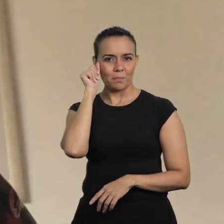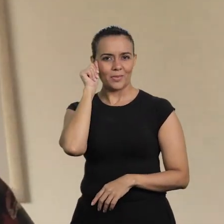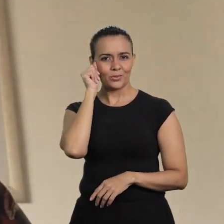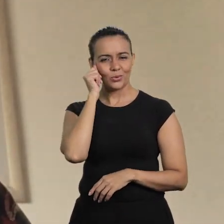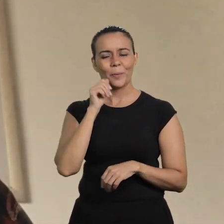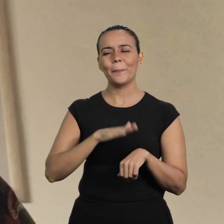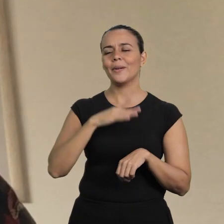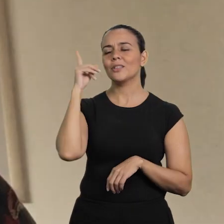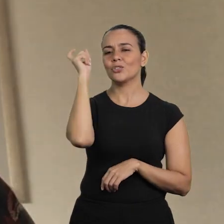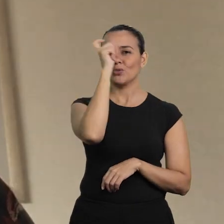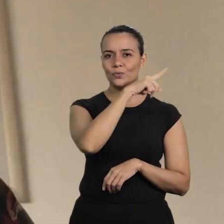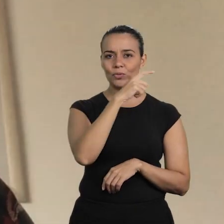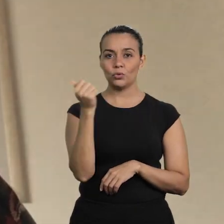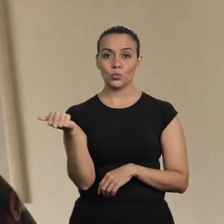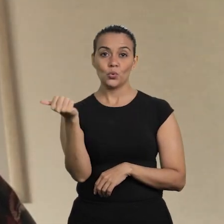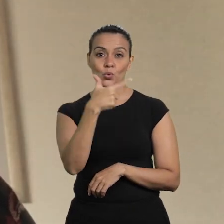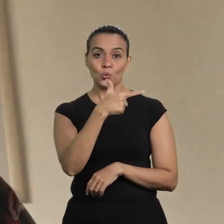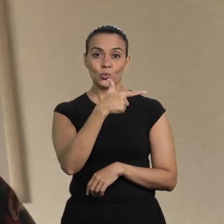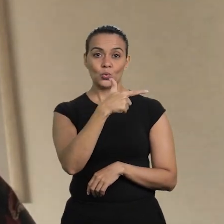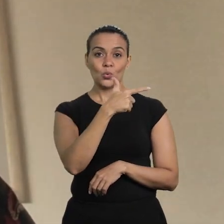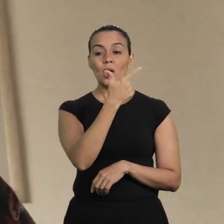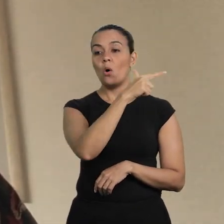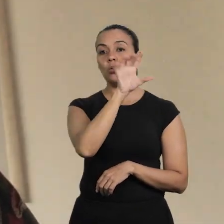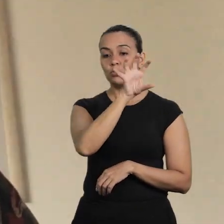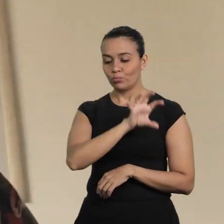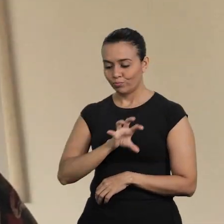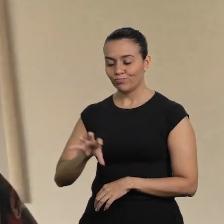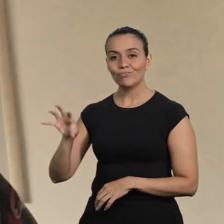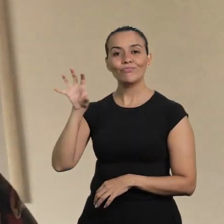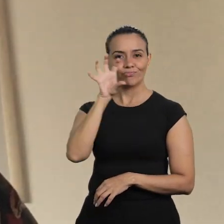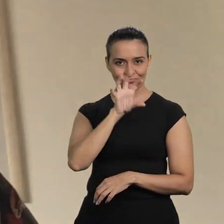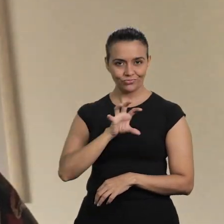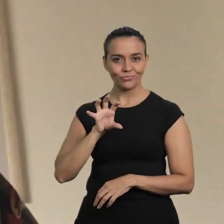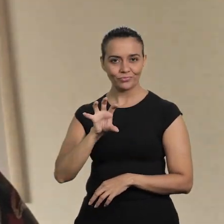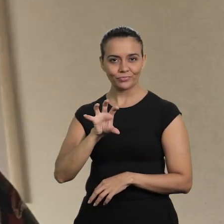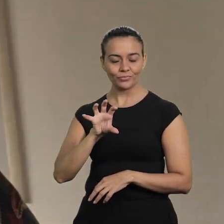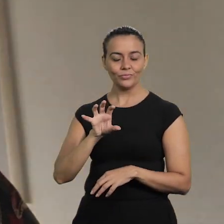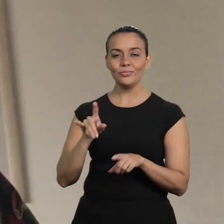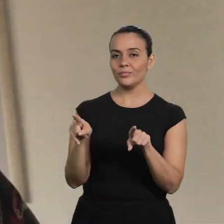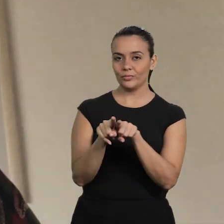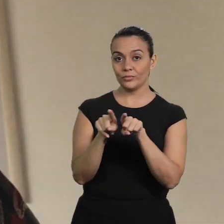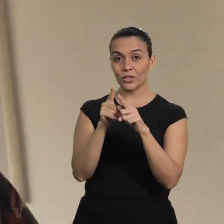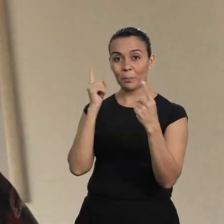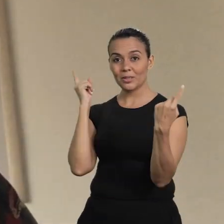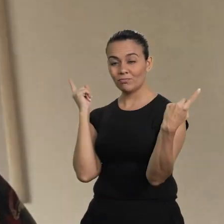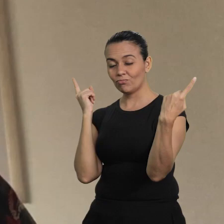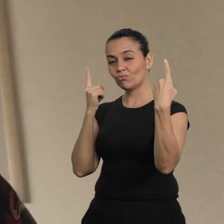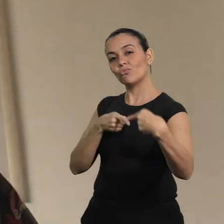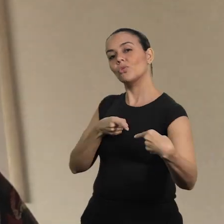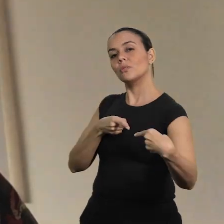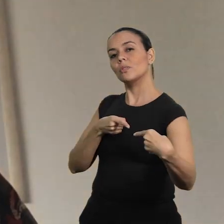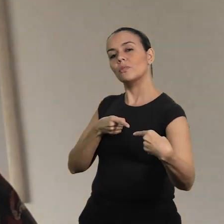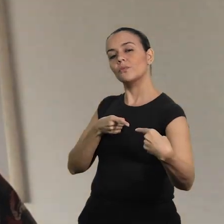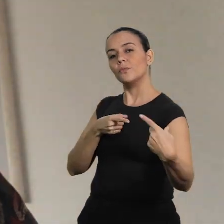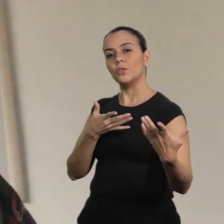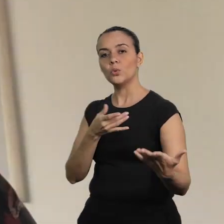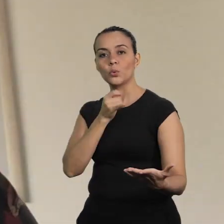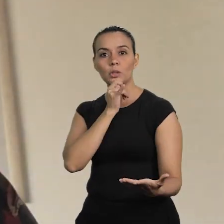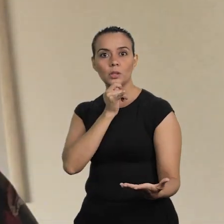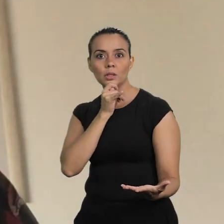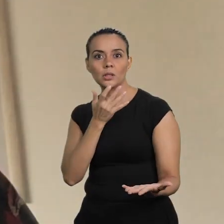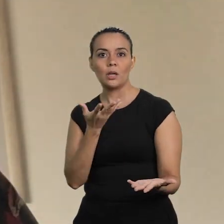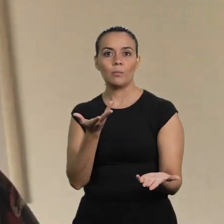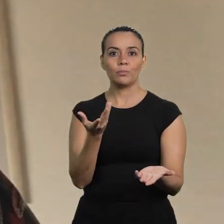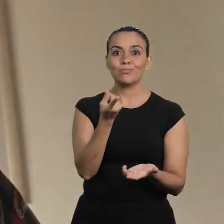ainda do que nas outras partes do país, e com os desafios não só em termos